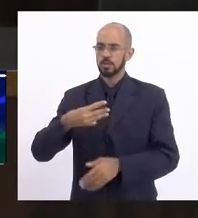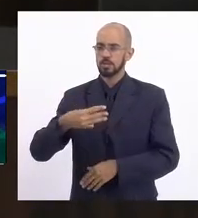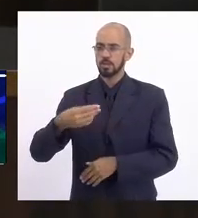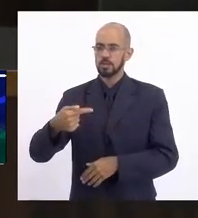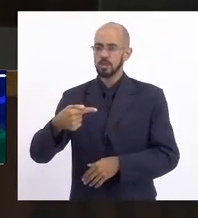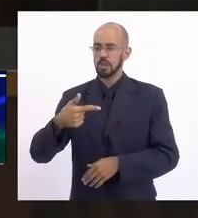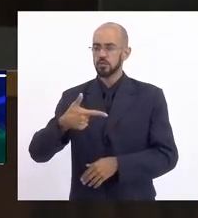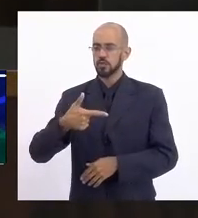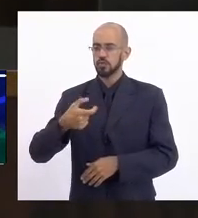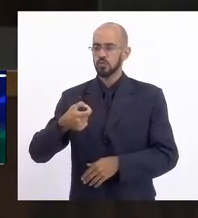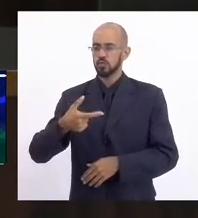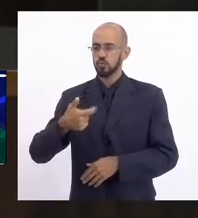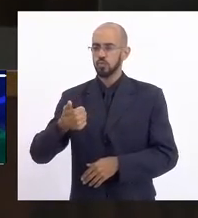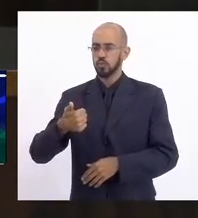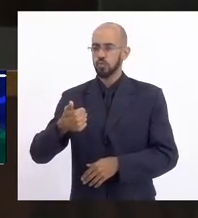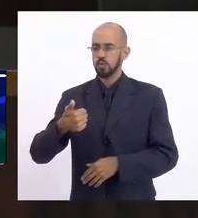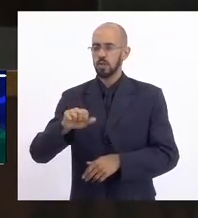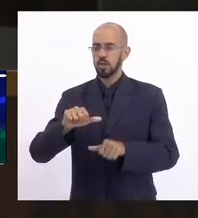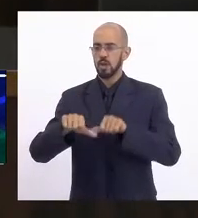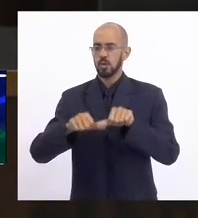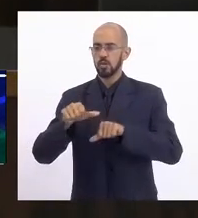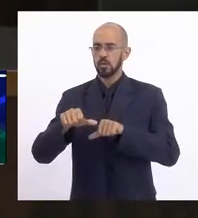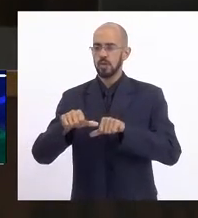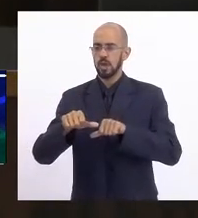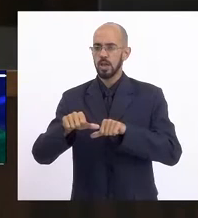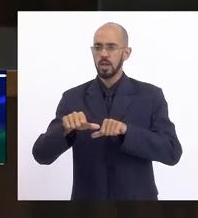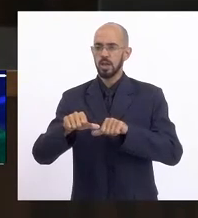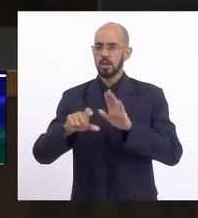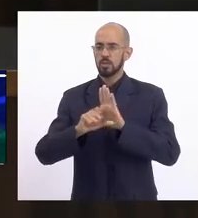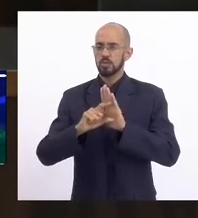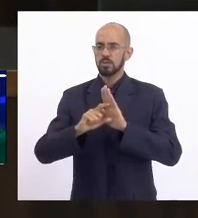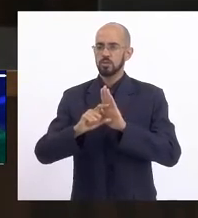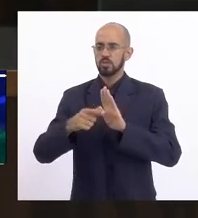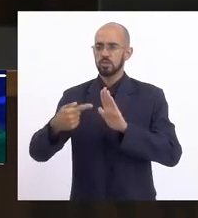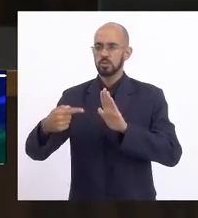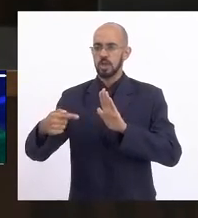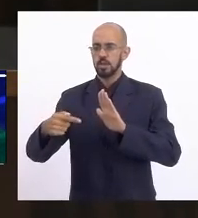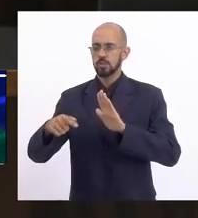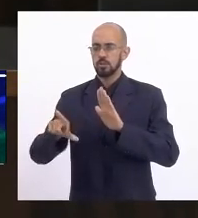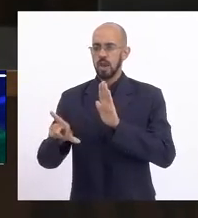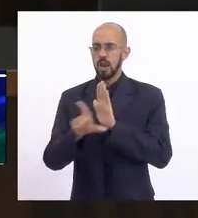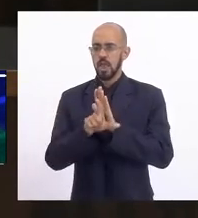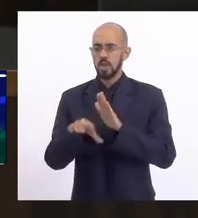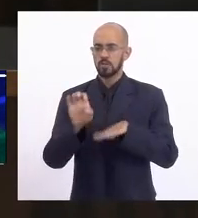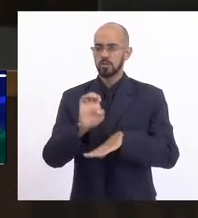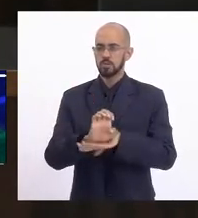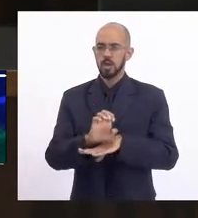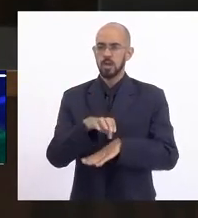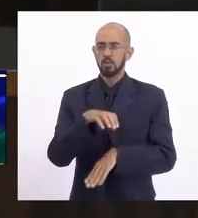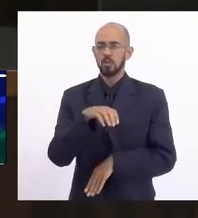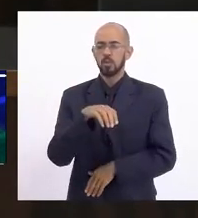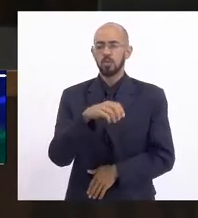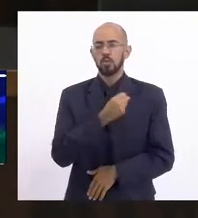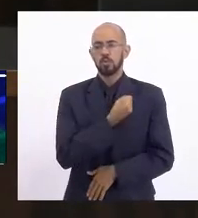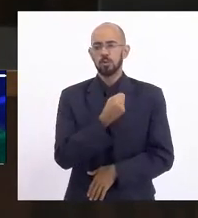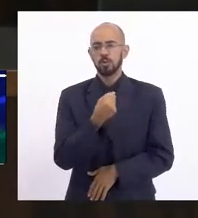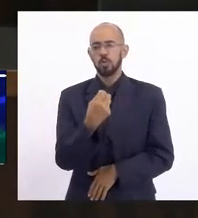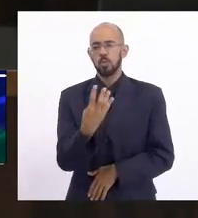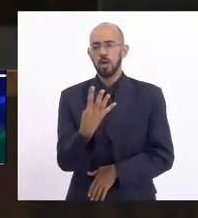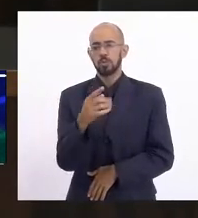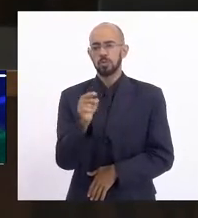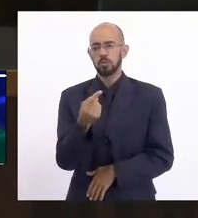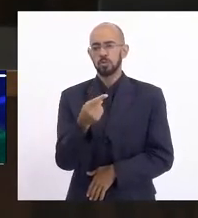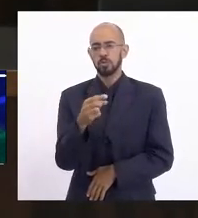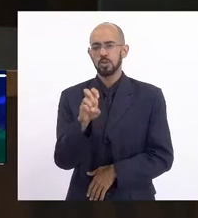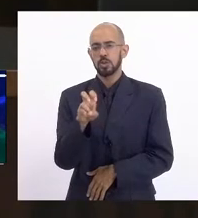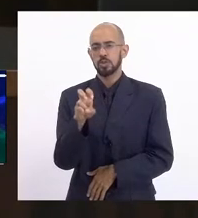37/21, que altera o inciso 7º do artigo 3º na Lei Estadual número 4.529, de 31 de março